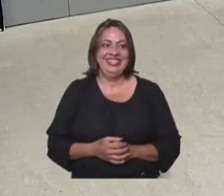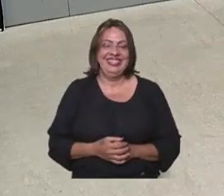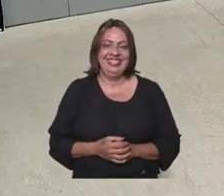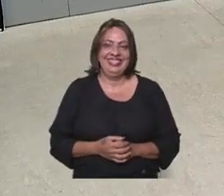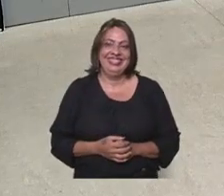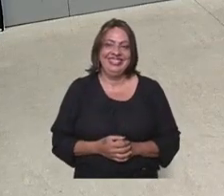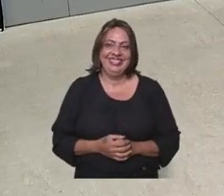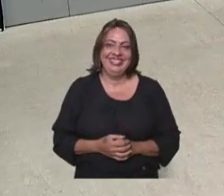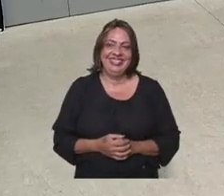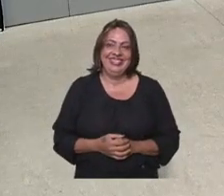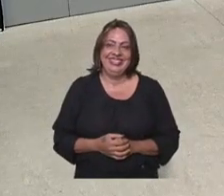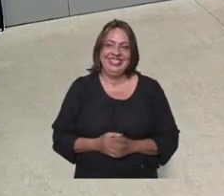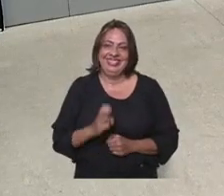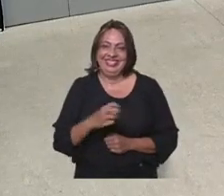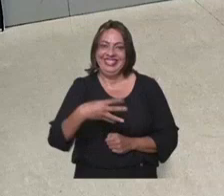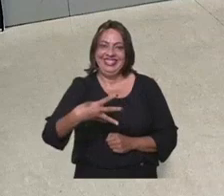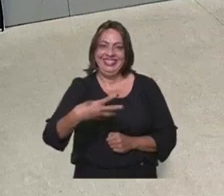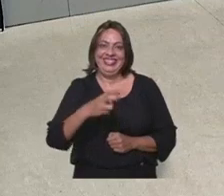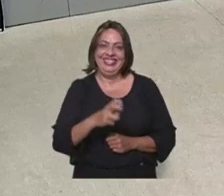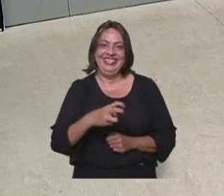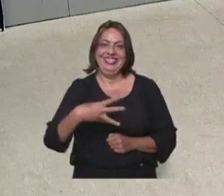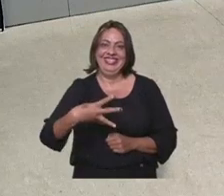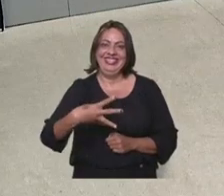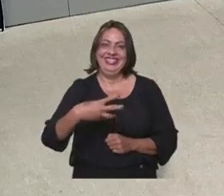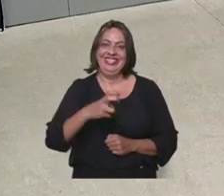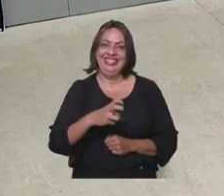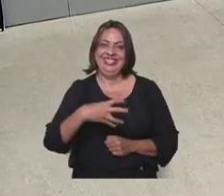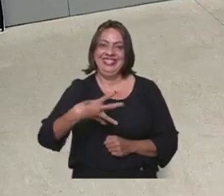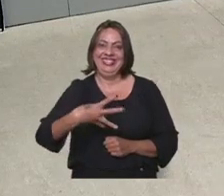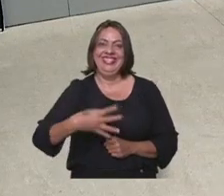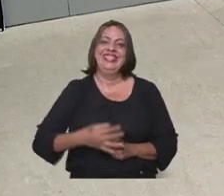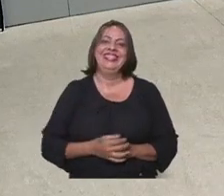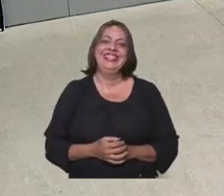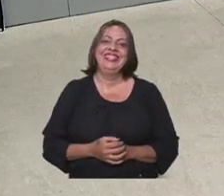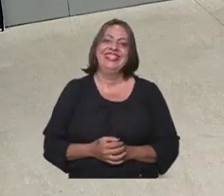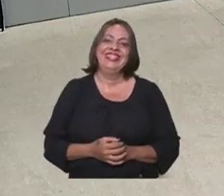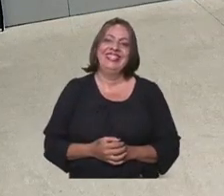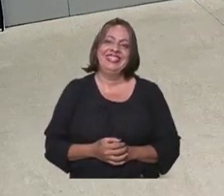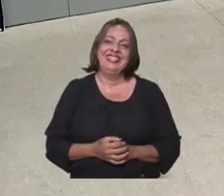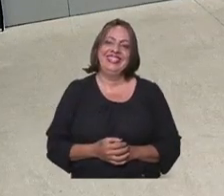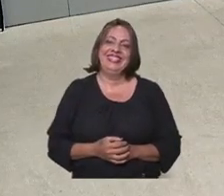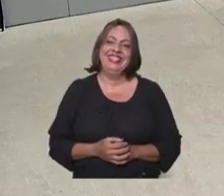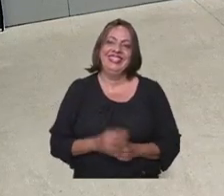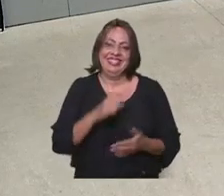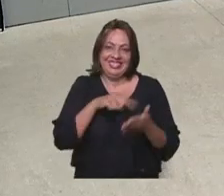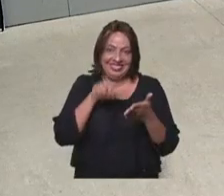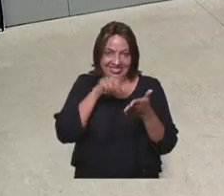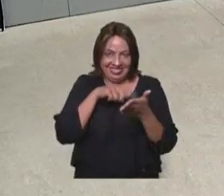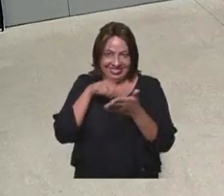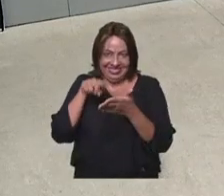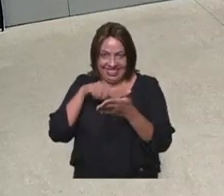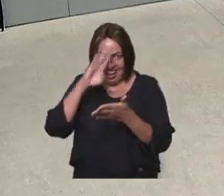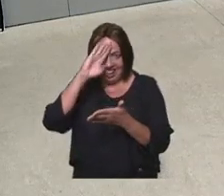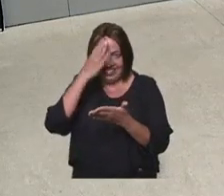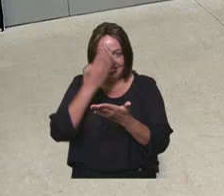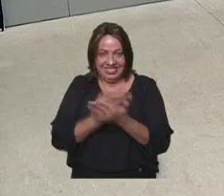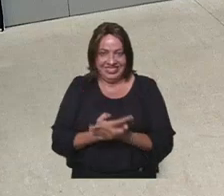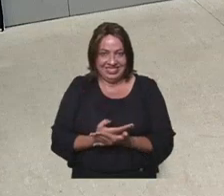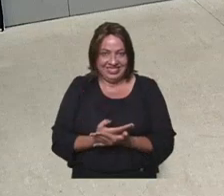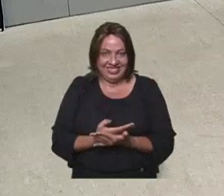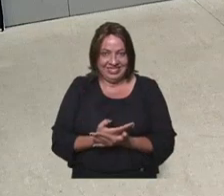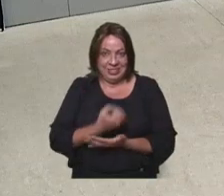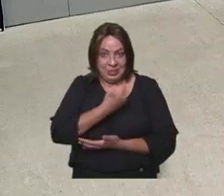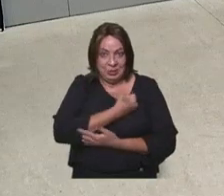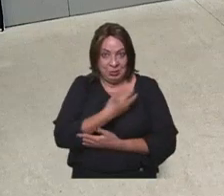43, 43, 54, saiu 54, vai marcando, acredita,